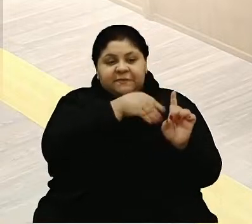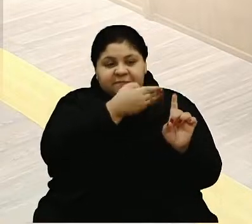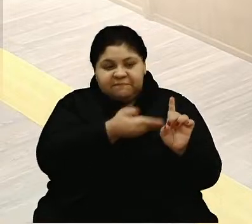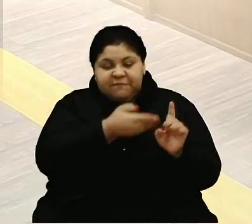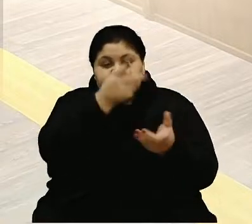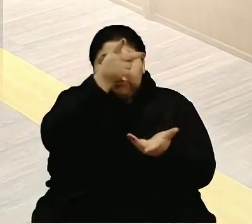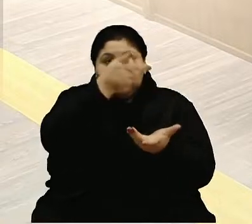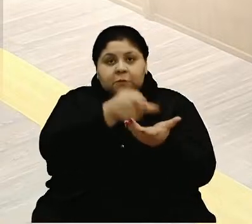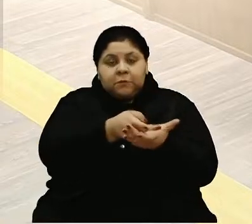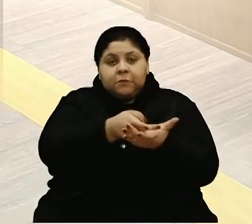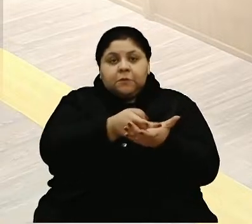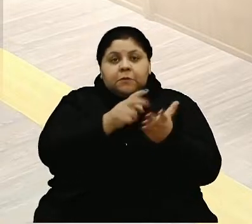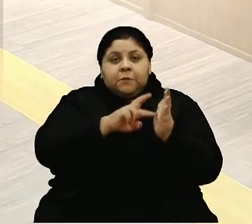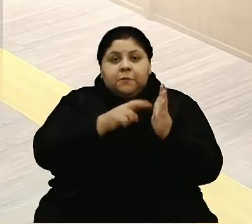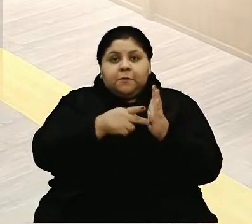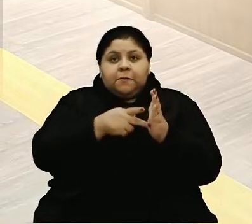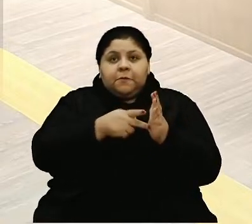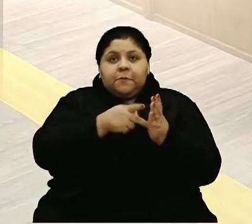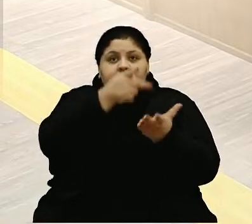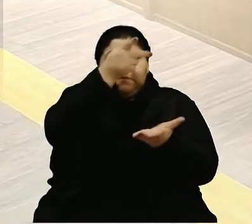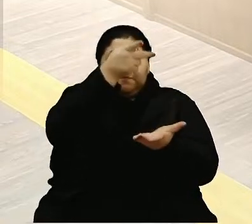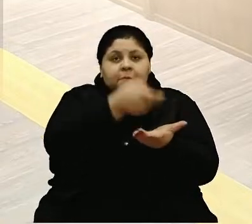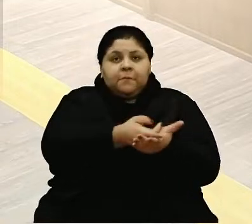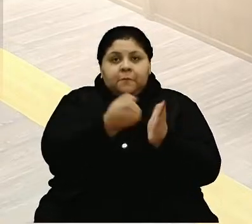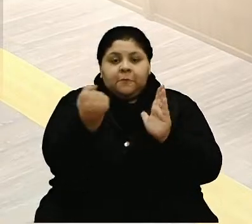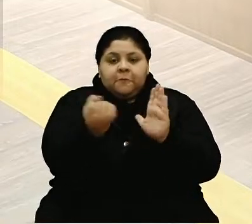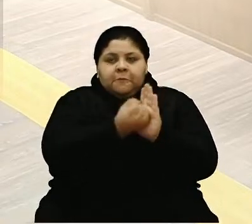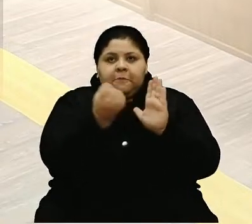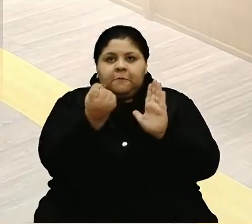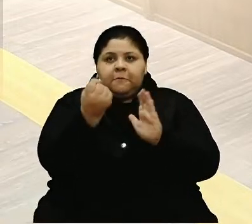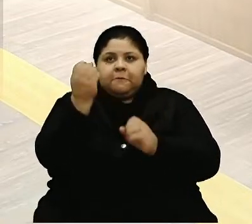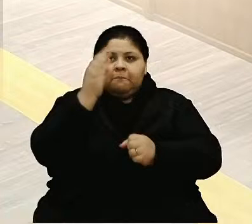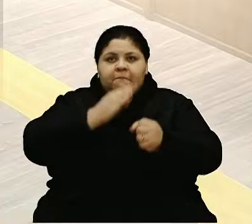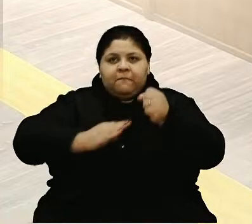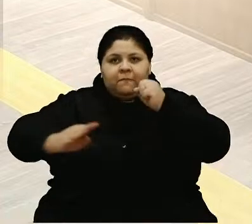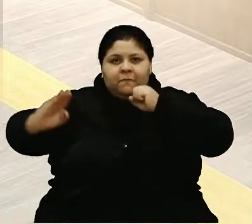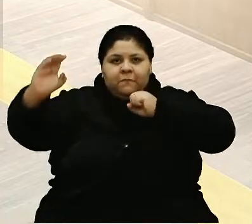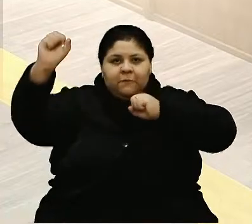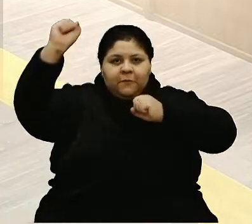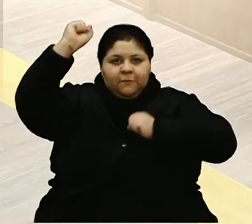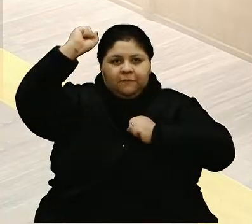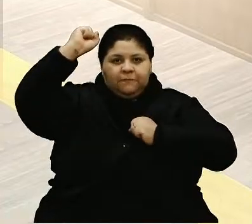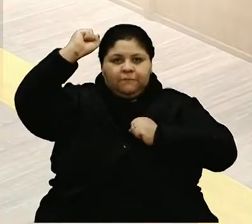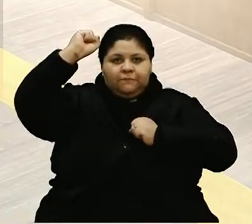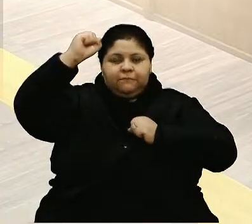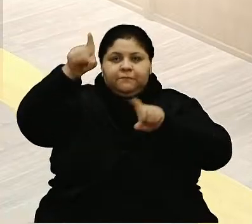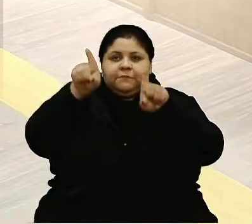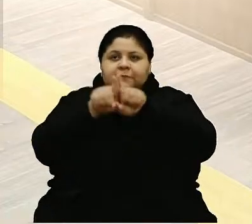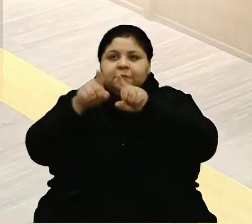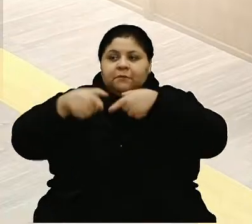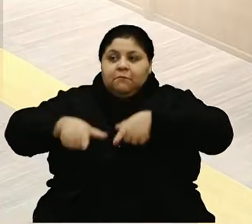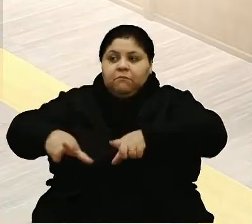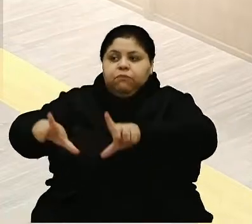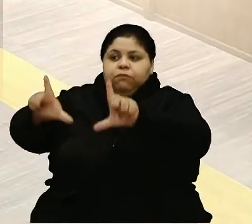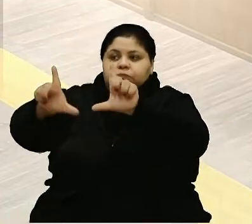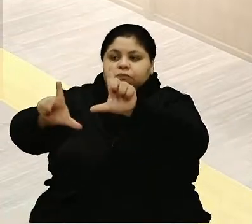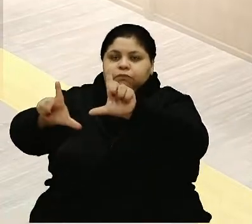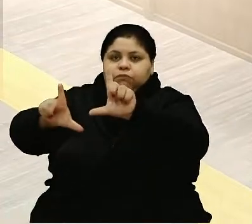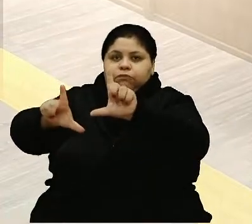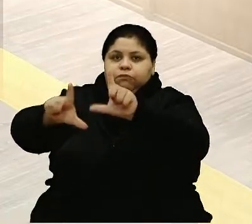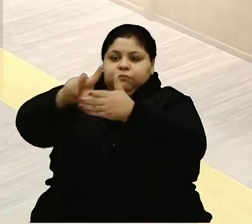prêmio corresponde a um troféu com o símbolo do Monumento Nacional ao Imigrante e também um diploma com o seguinte